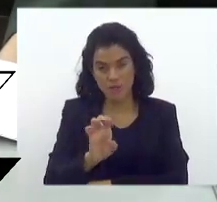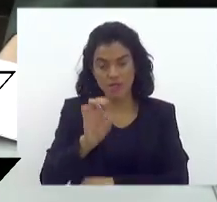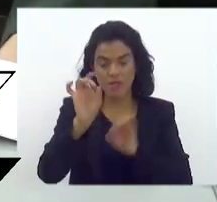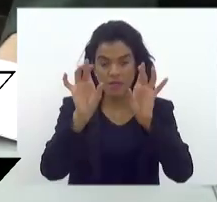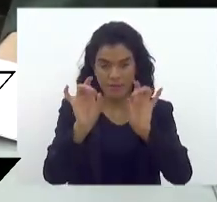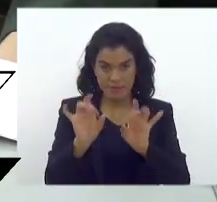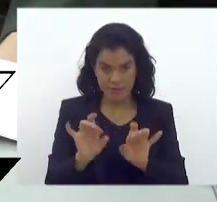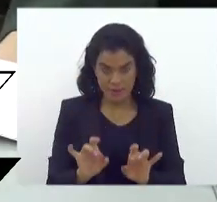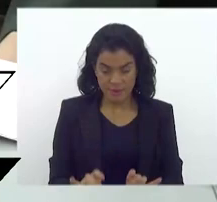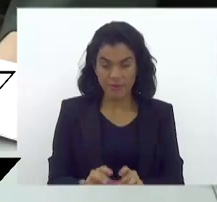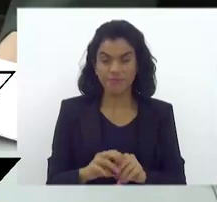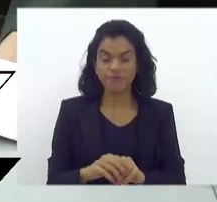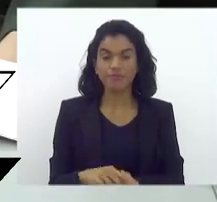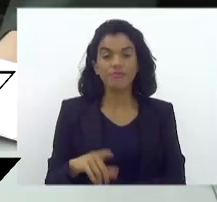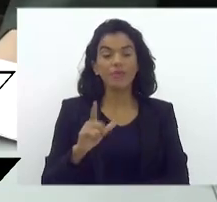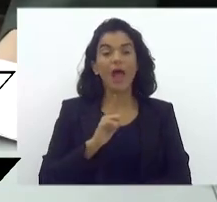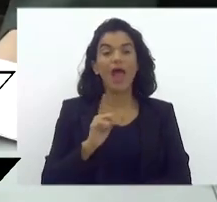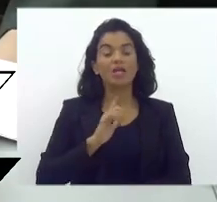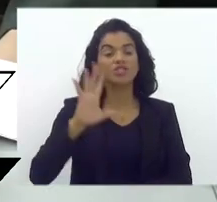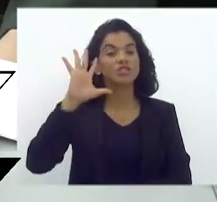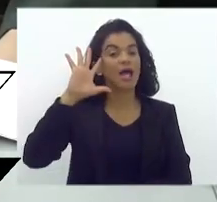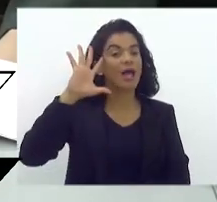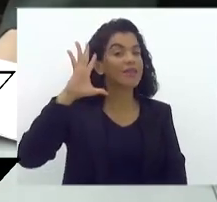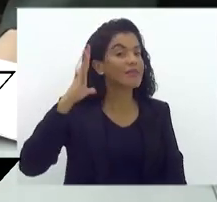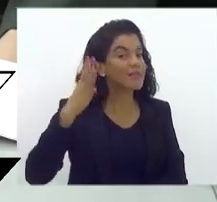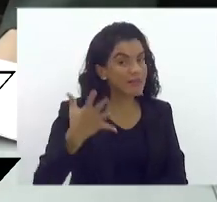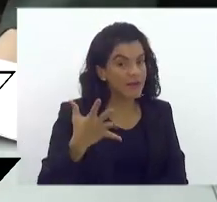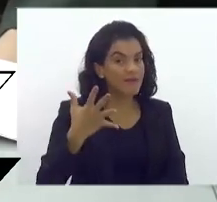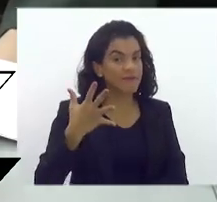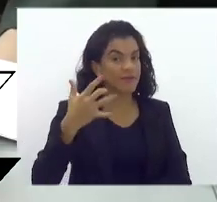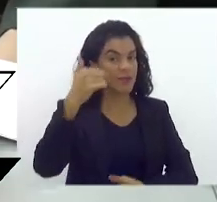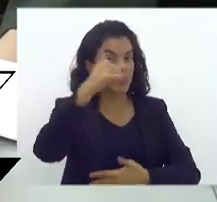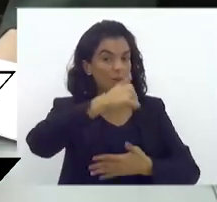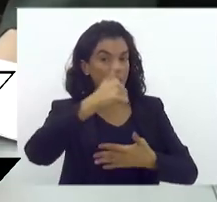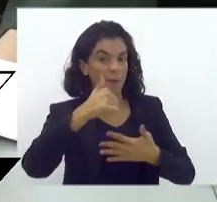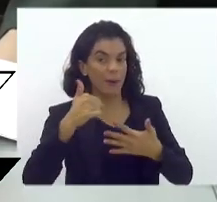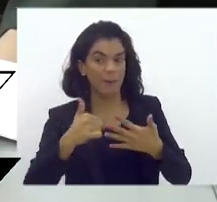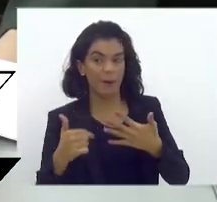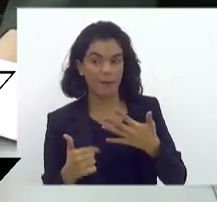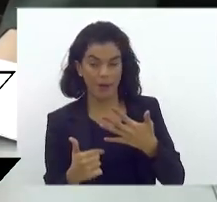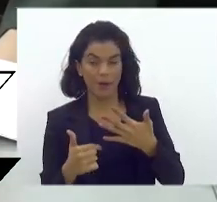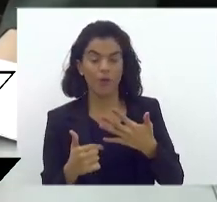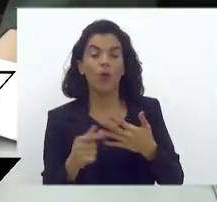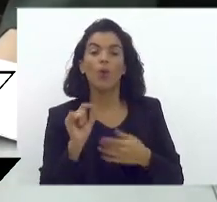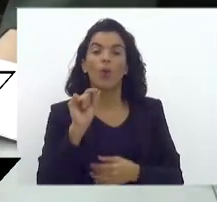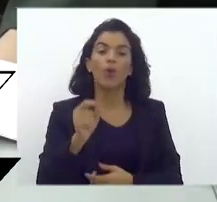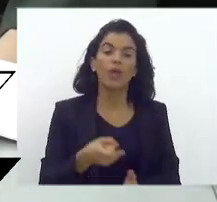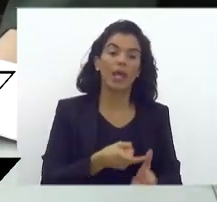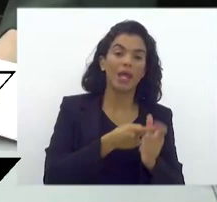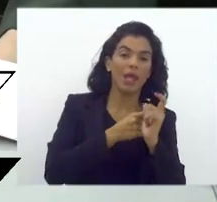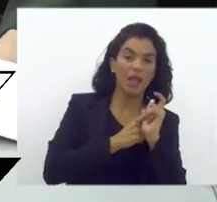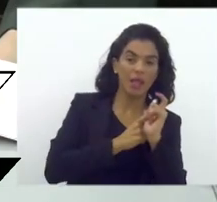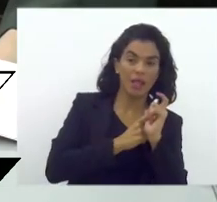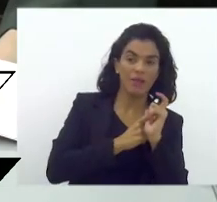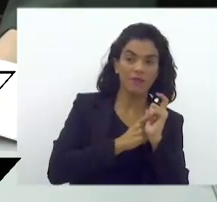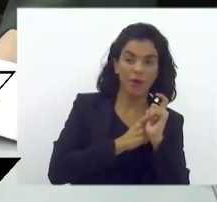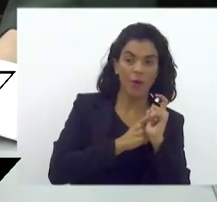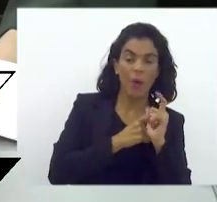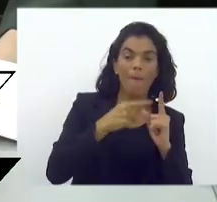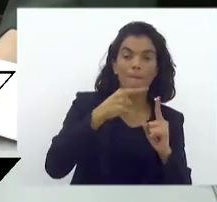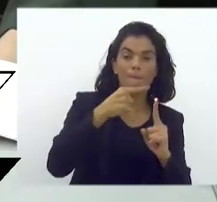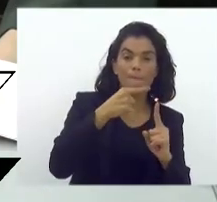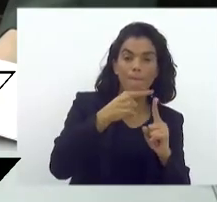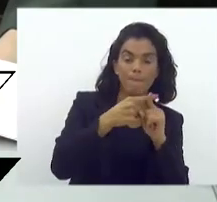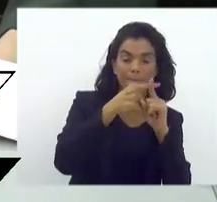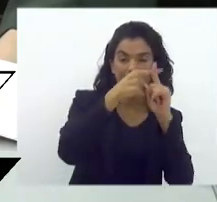relator, aí a gente está definindo o que é devedor contumaz e que